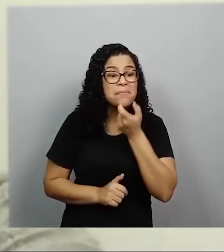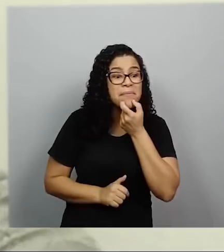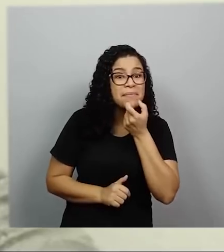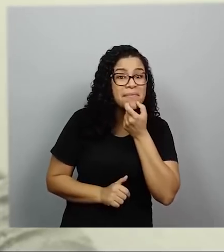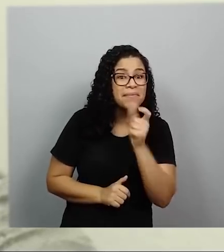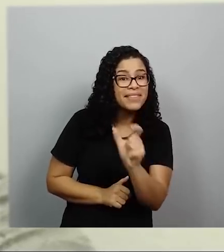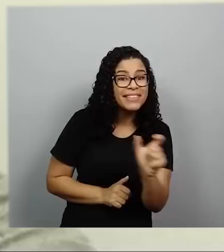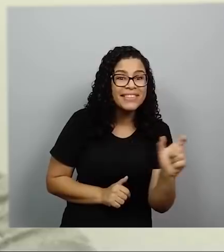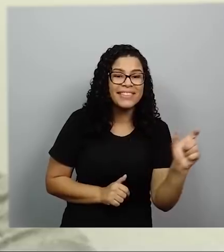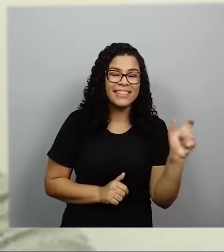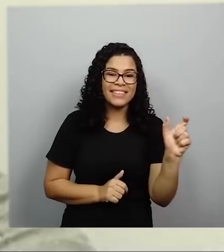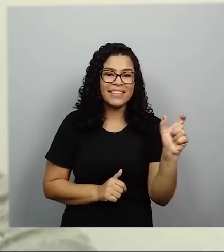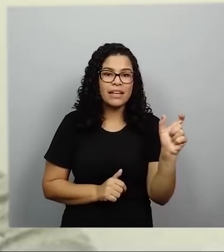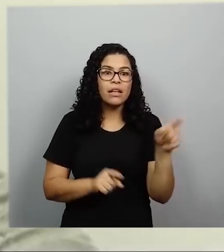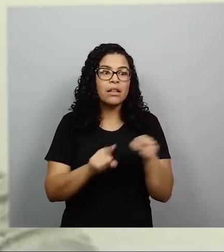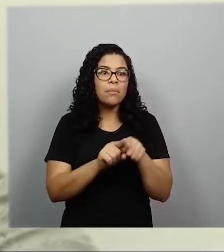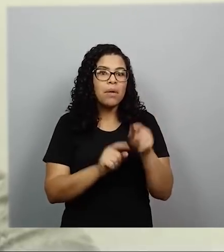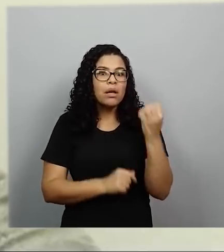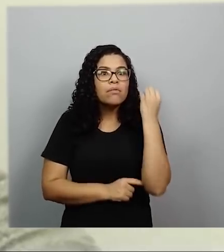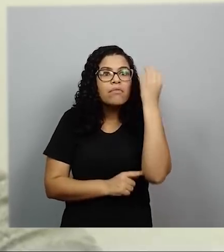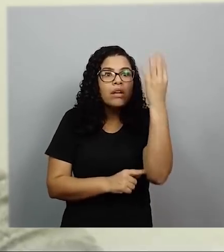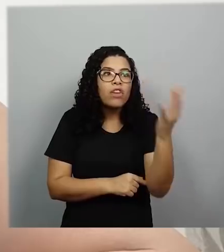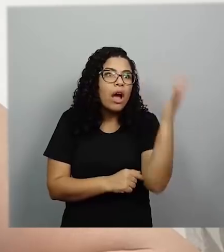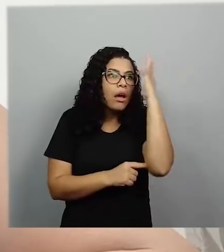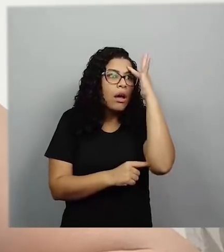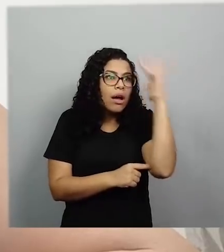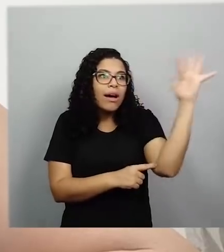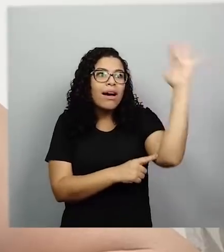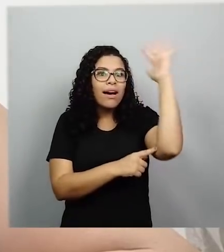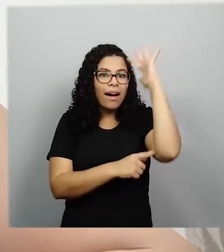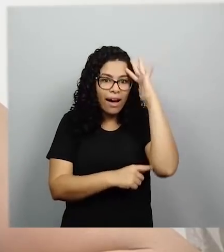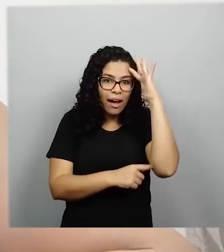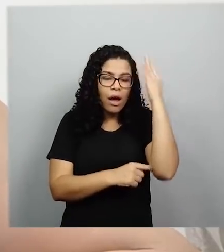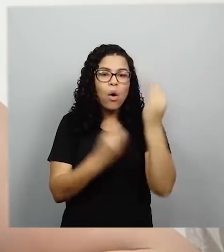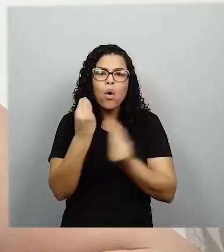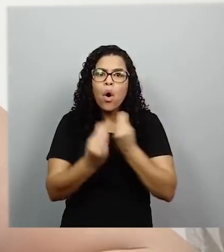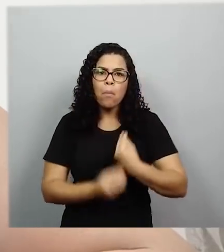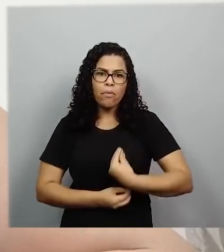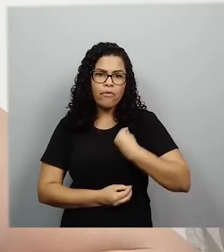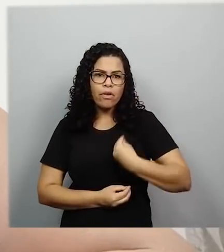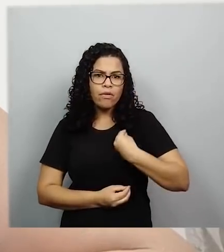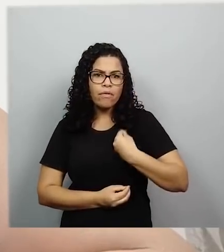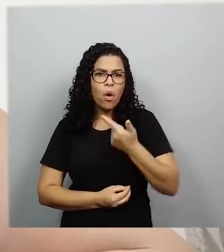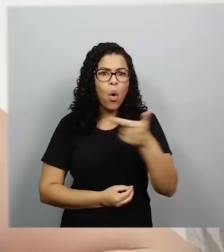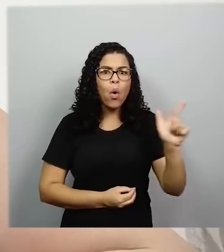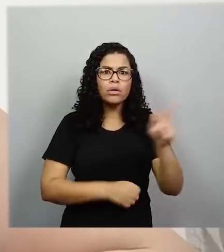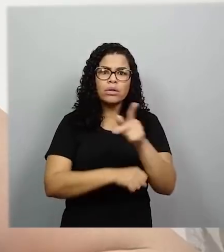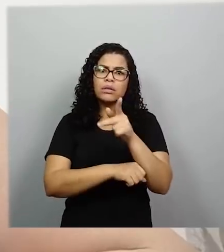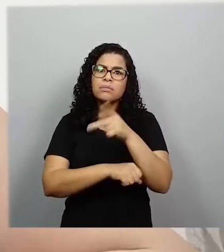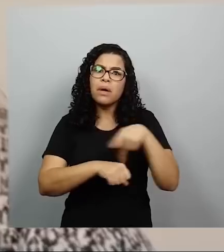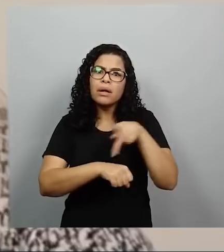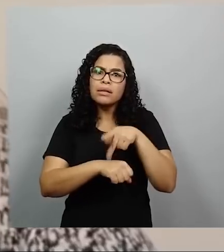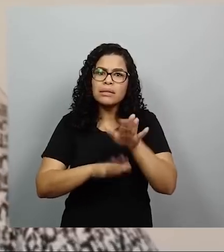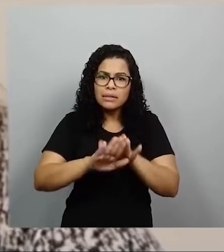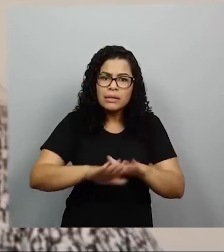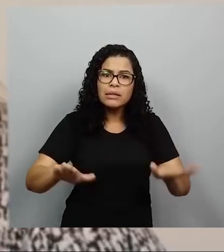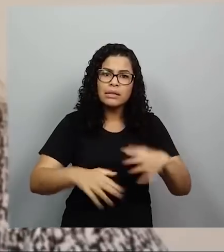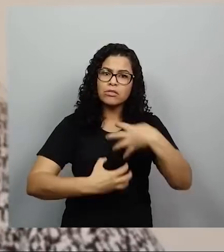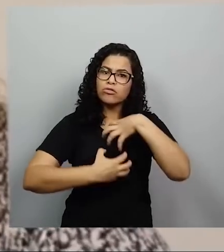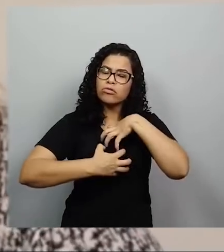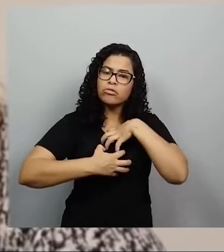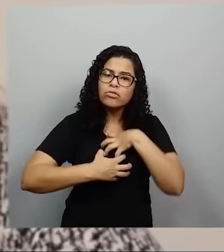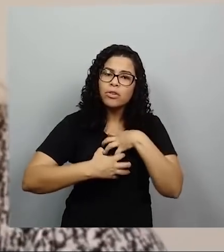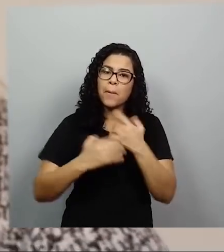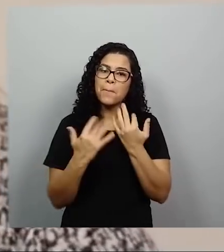inglesa e viajar na nossa imaginação, pensando em como vivem as crianças em outros países. Sentir